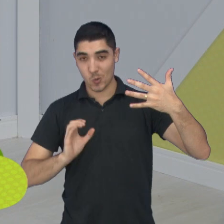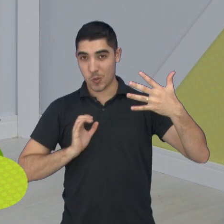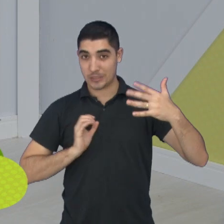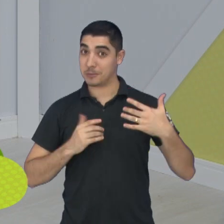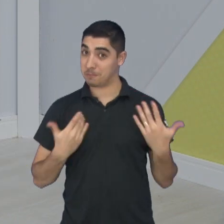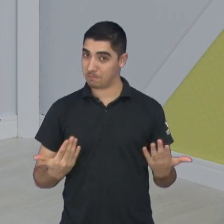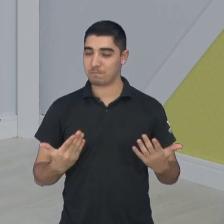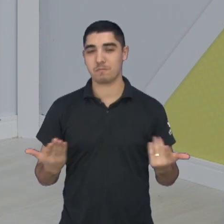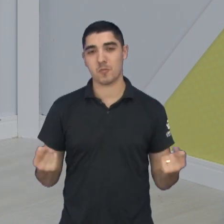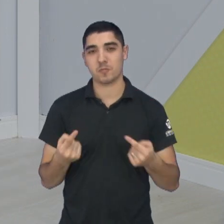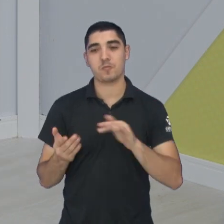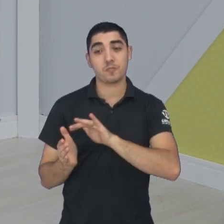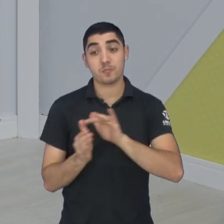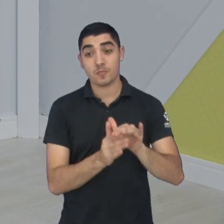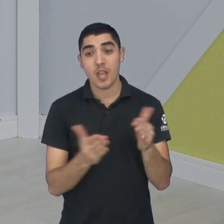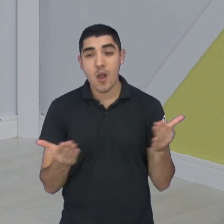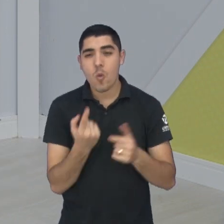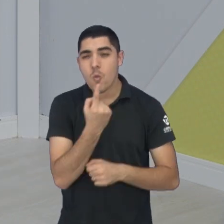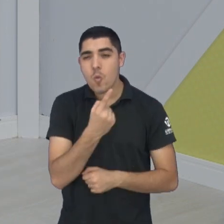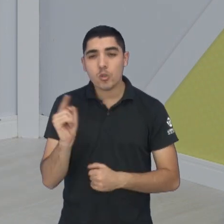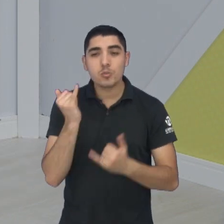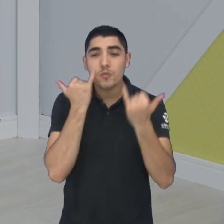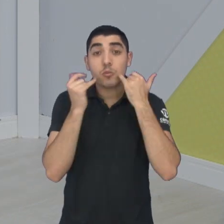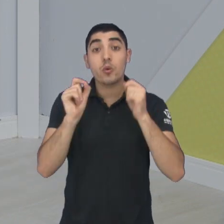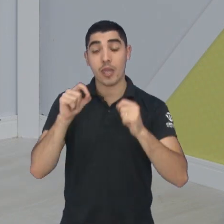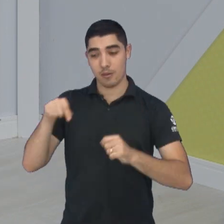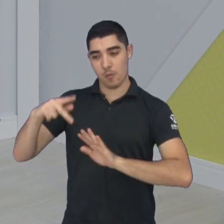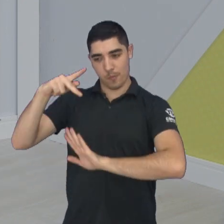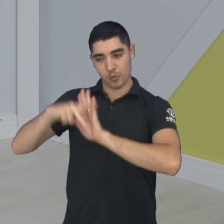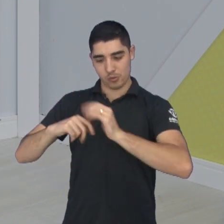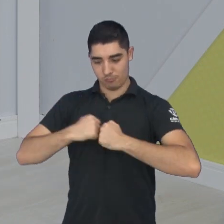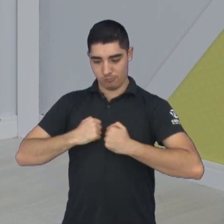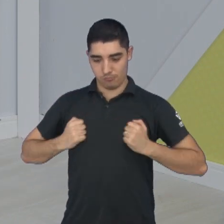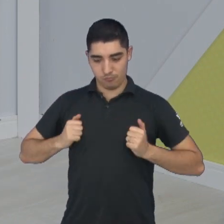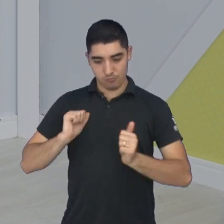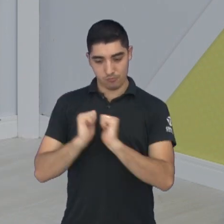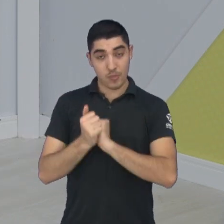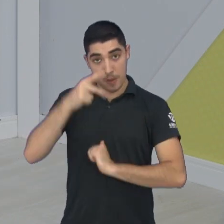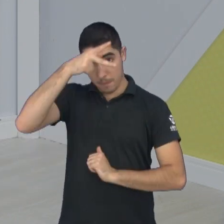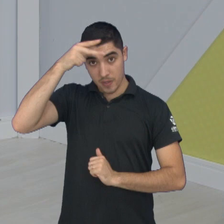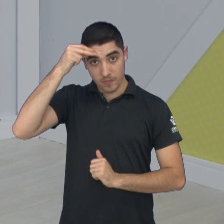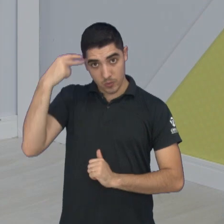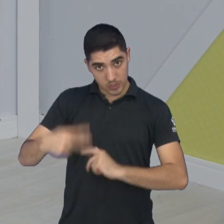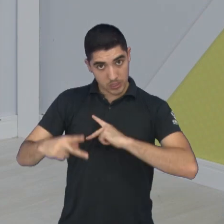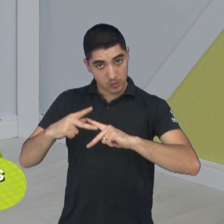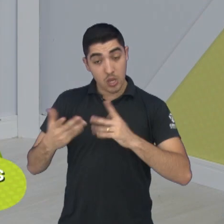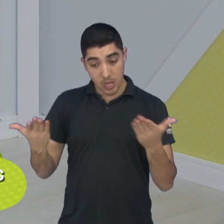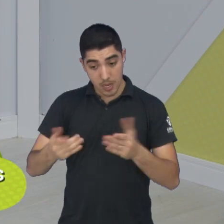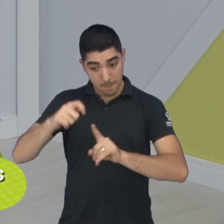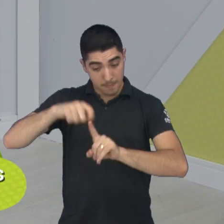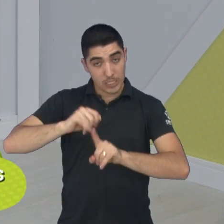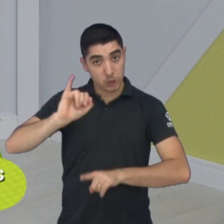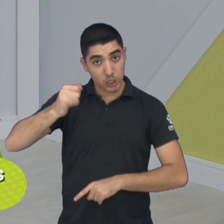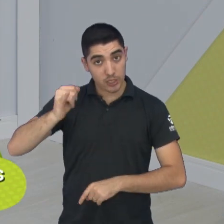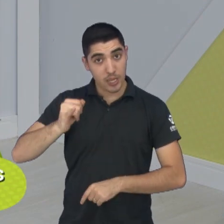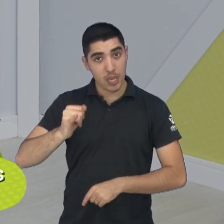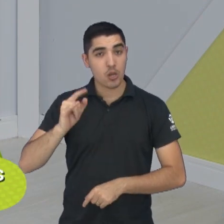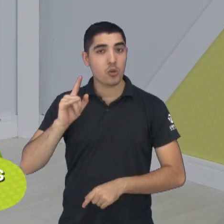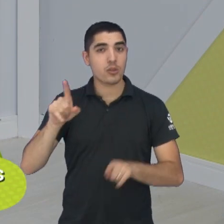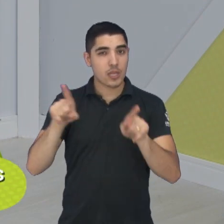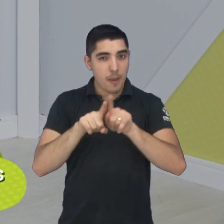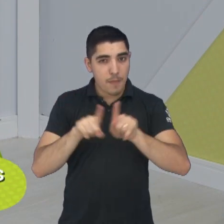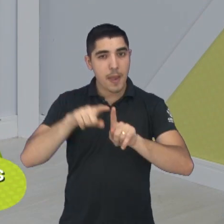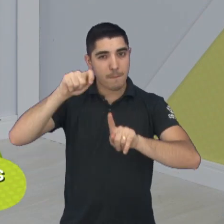o Hora de hoje, o programa Atleta Cidadão da Prefeitura de São José dos Campos vai realizar neste mês de janeiro e